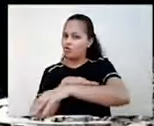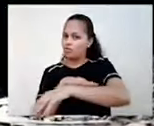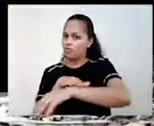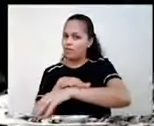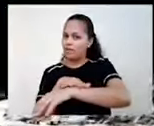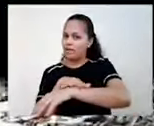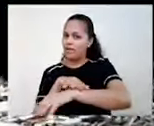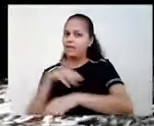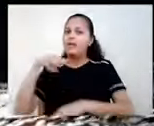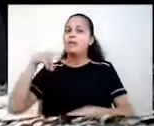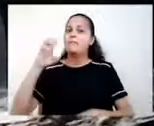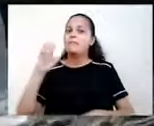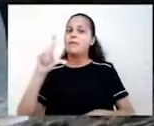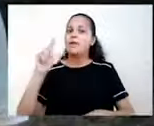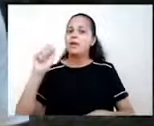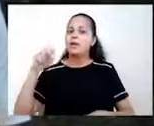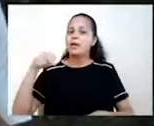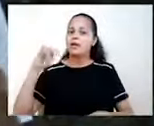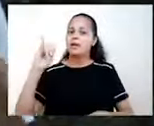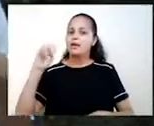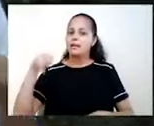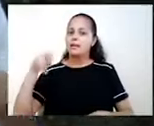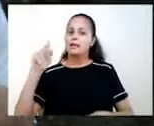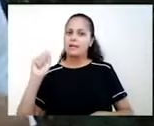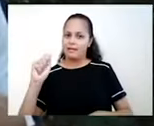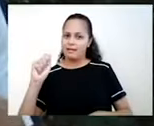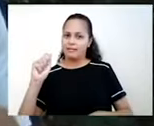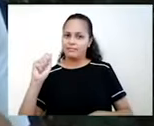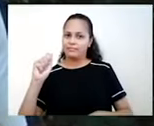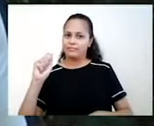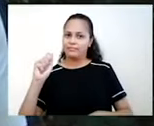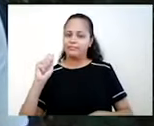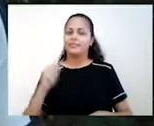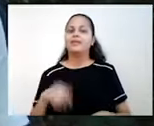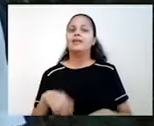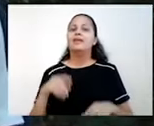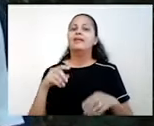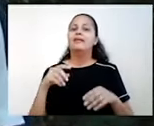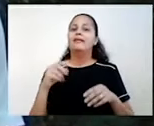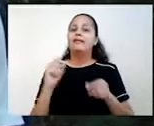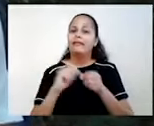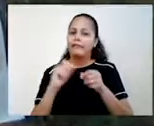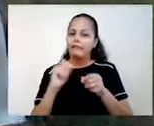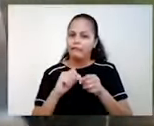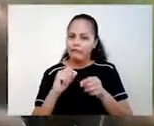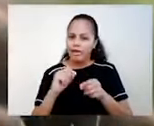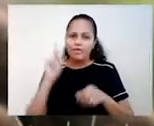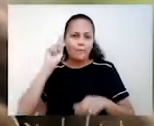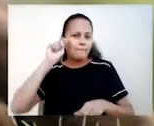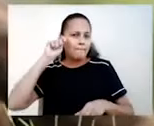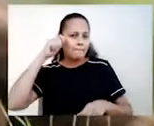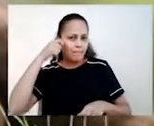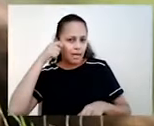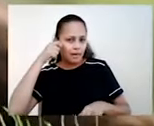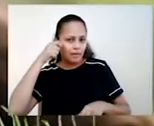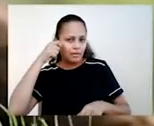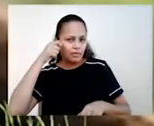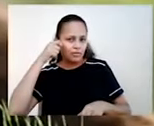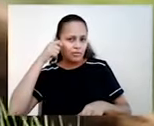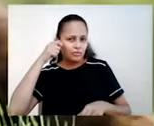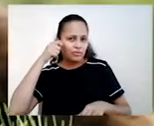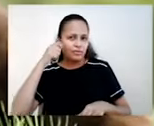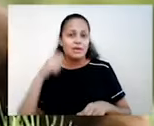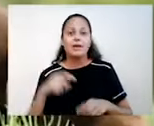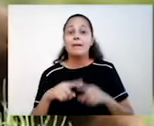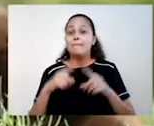pele natural chamado de melanina. O excesso da produção dessa melanina torna o animal parcialmente preto ou totalmente